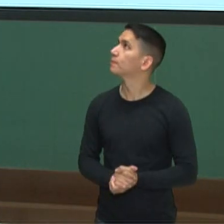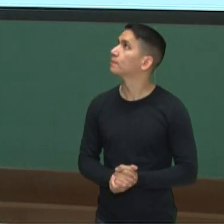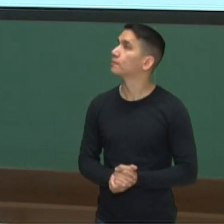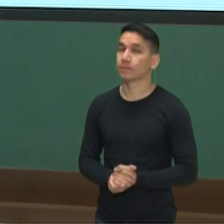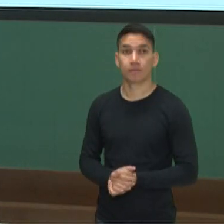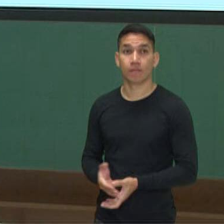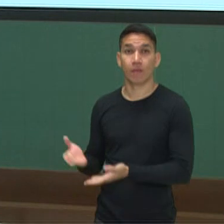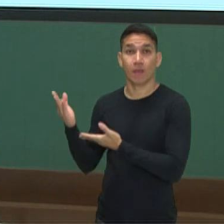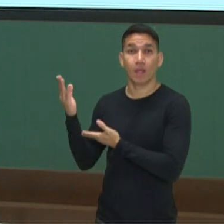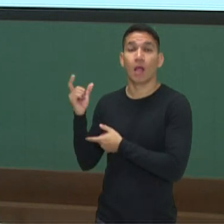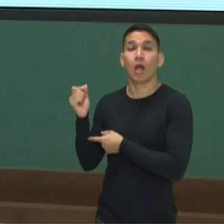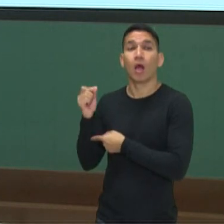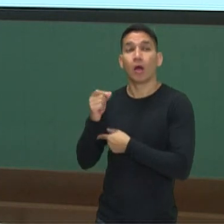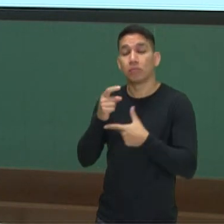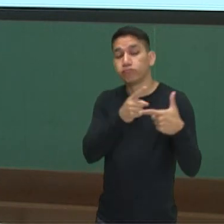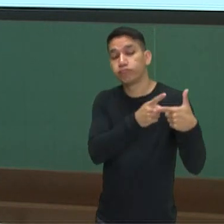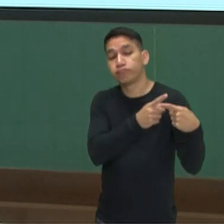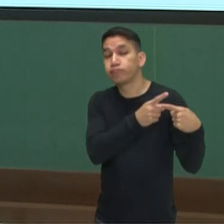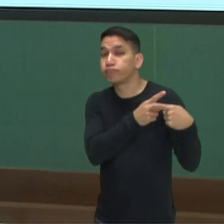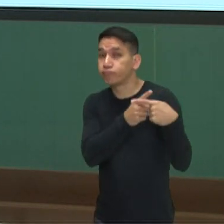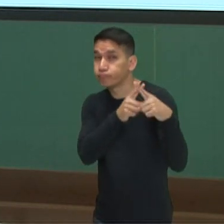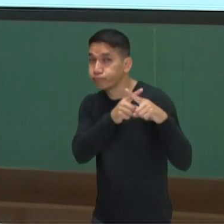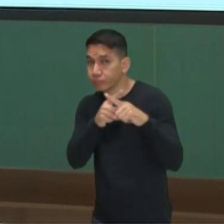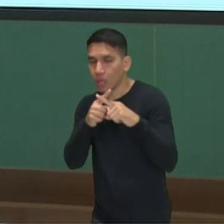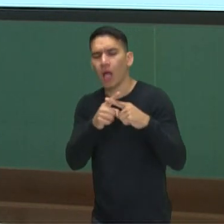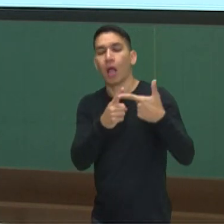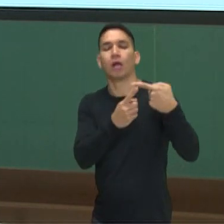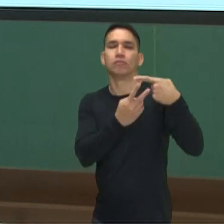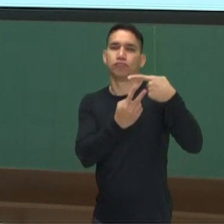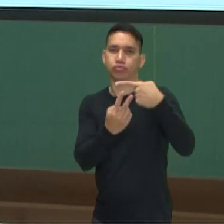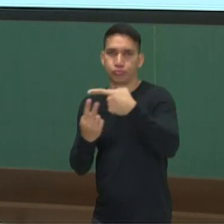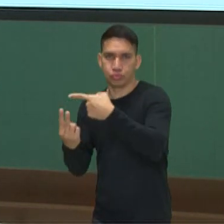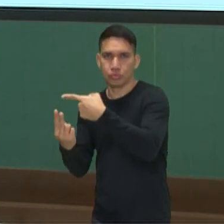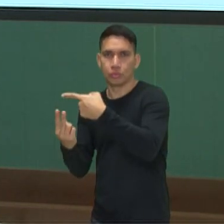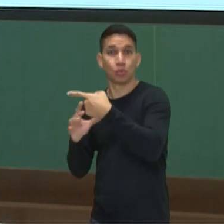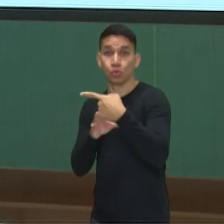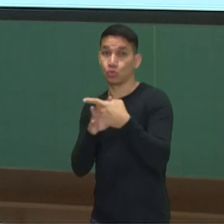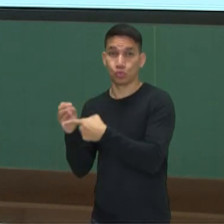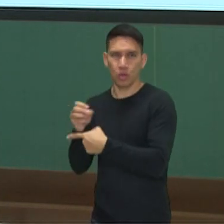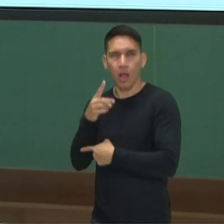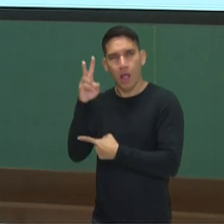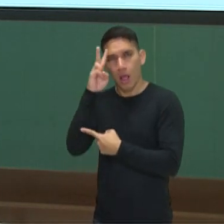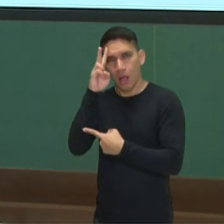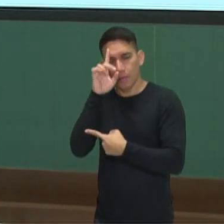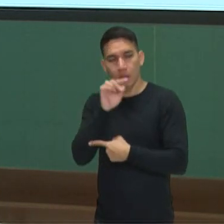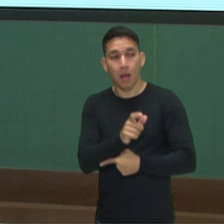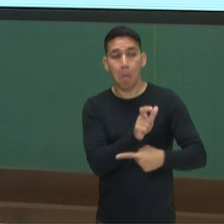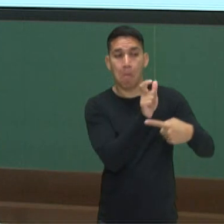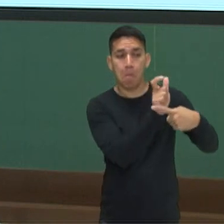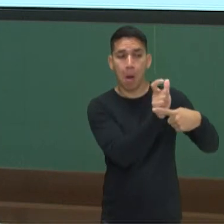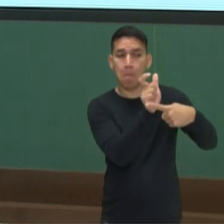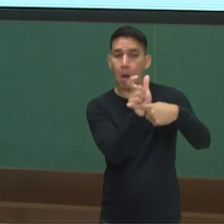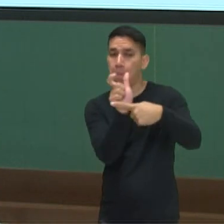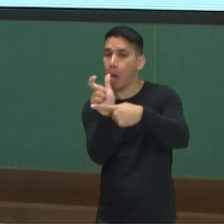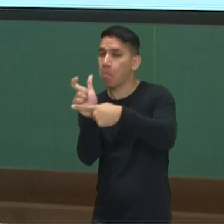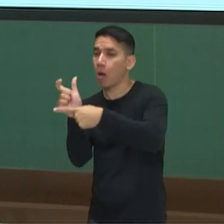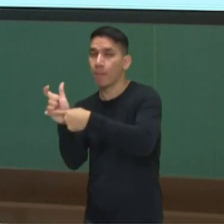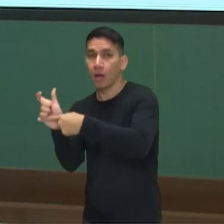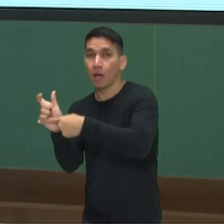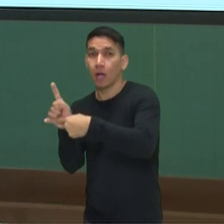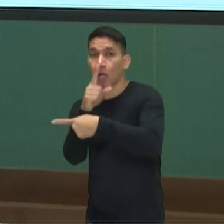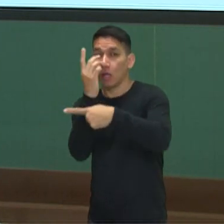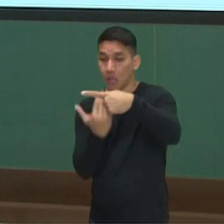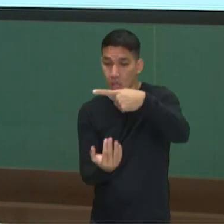Resolver essa divisão por 2. Lembra que eu tenho, assim, vários monômios ali no numerador e embaixo eu tenho um